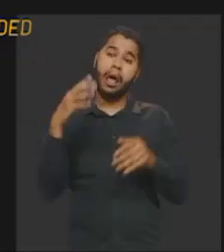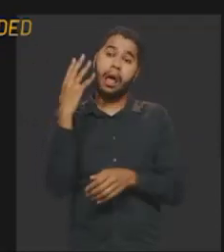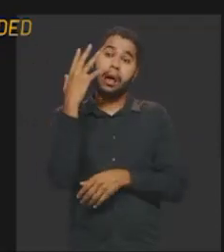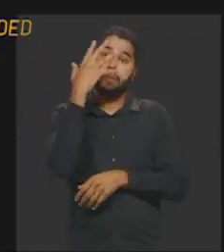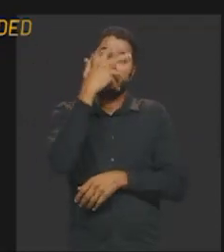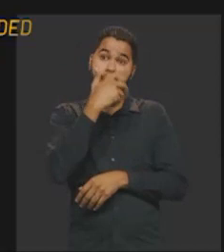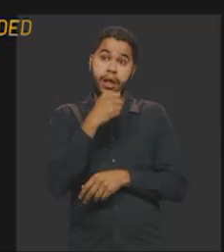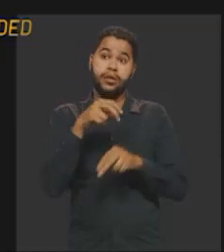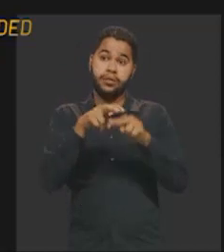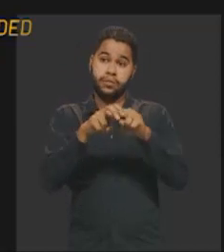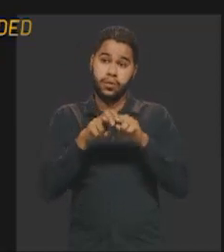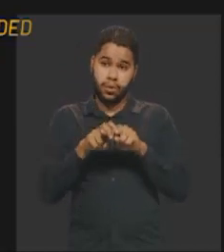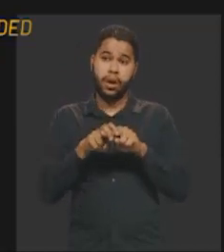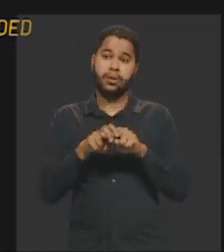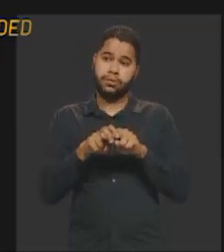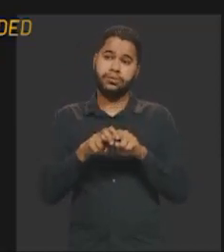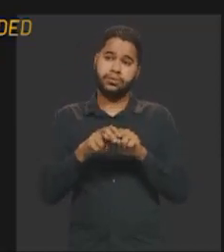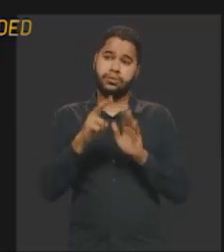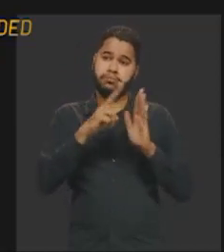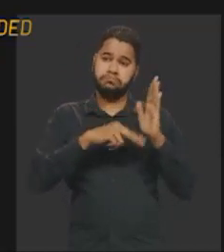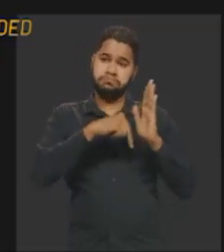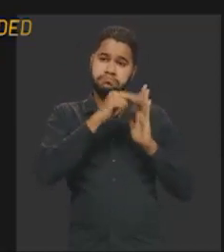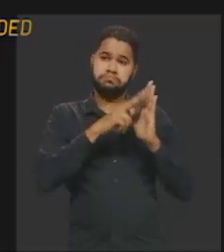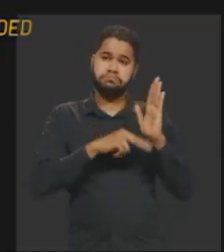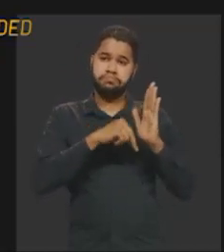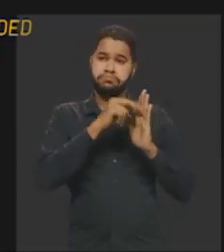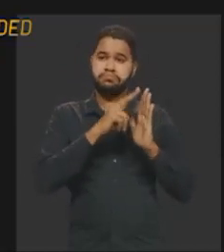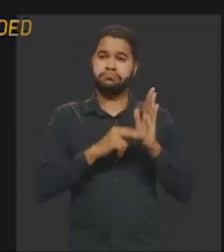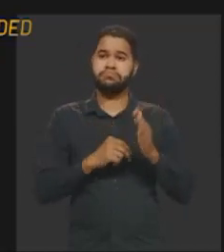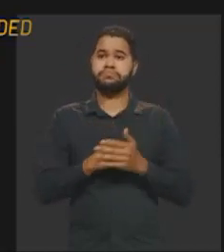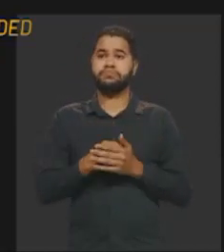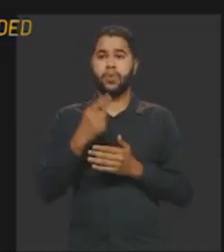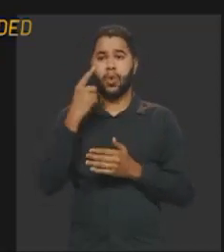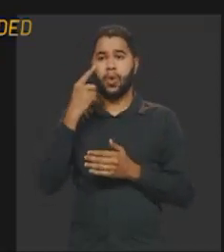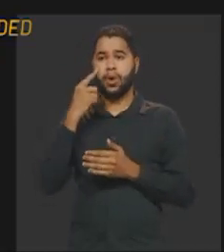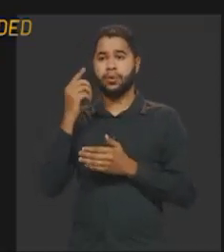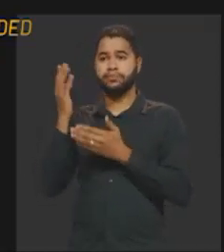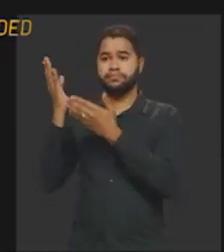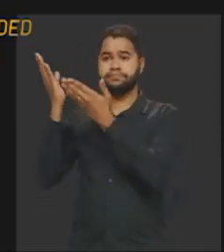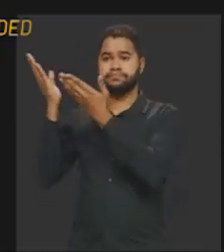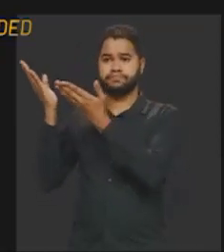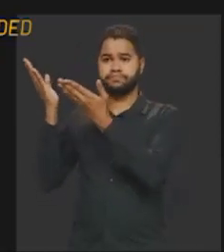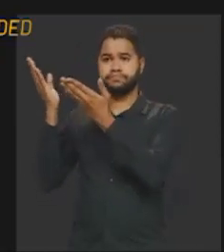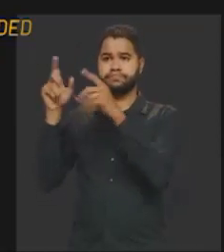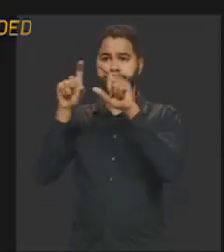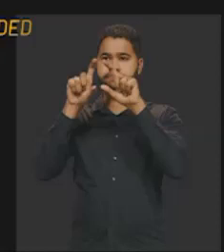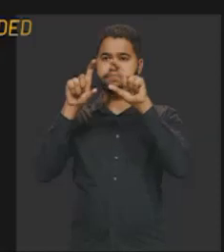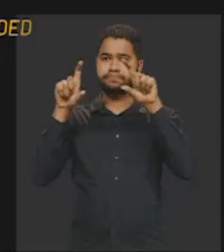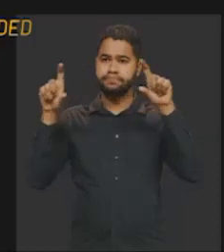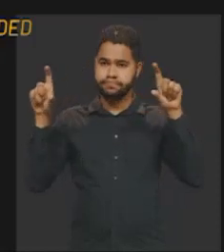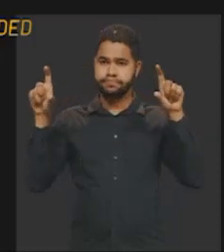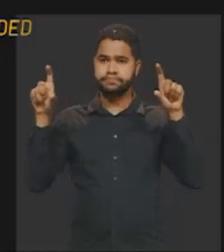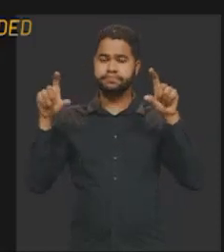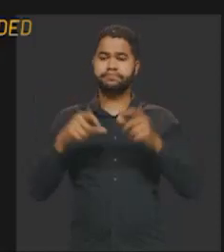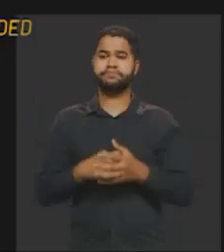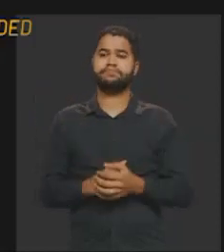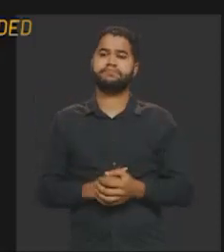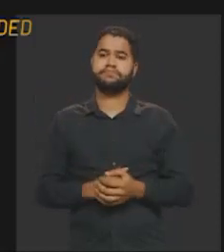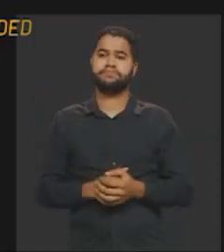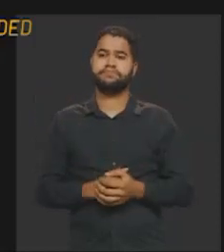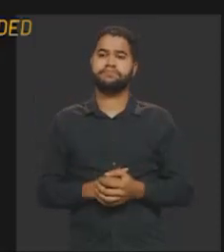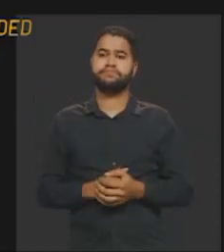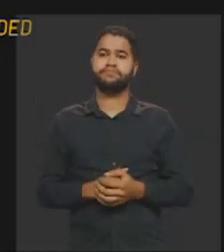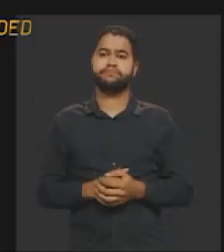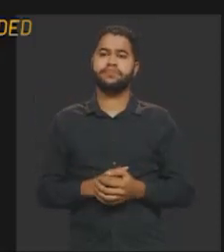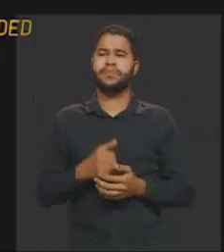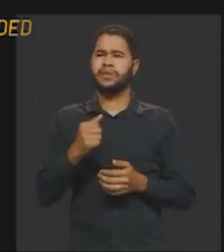pintura impressionista. Então, clogged, vocabulário, filled up or crowded as to obstruct passage. Entupido, né? Então, aquilo está